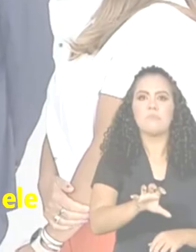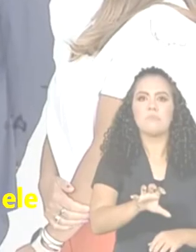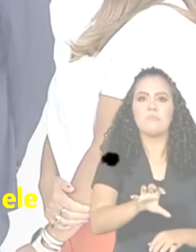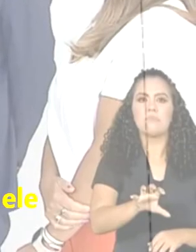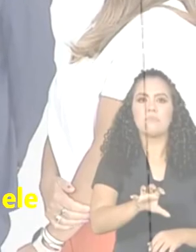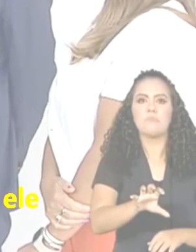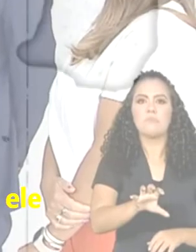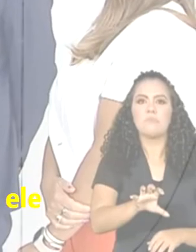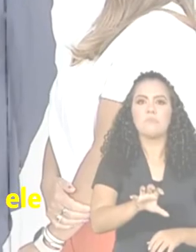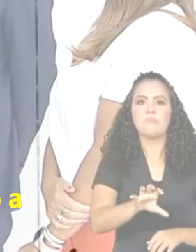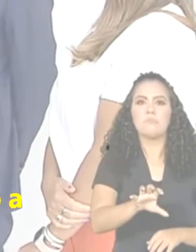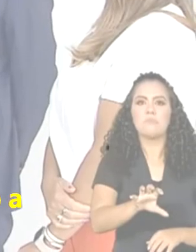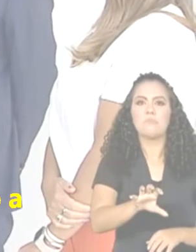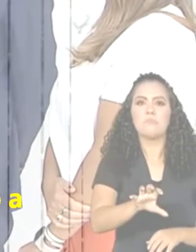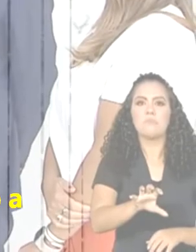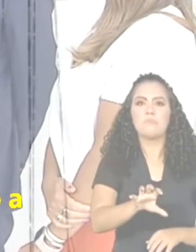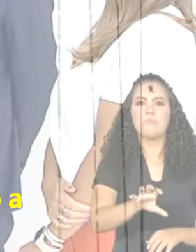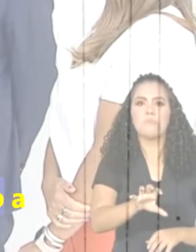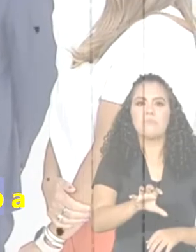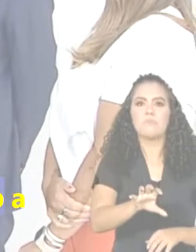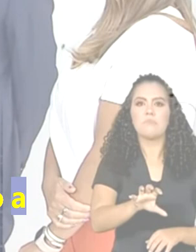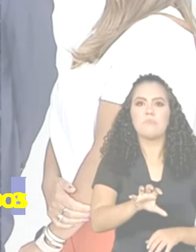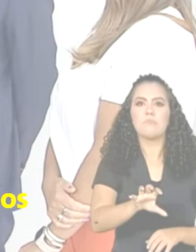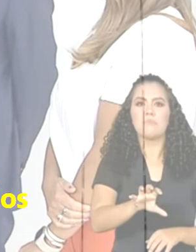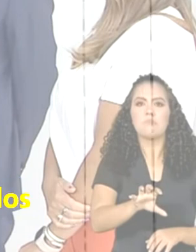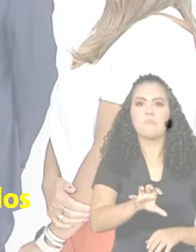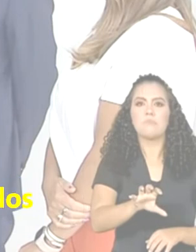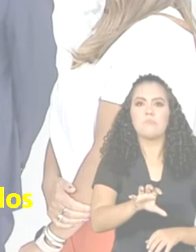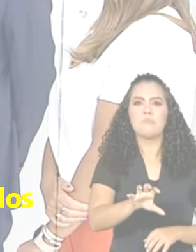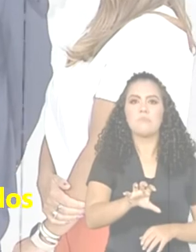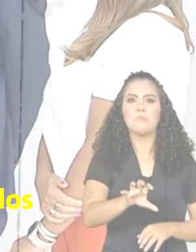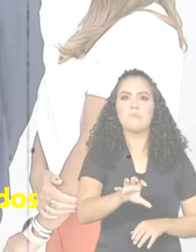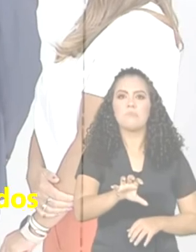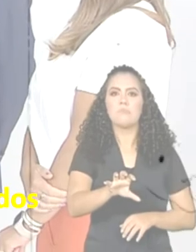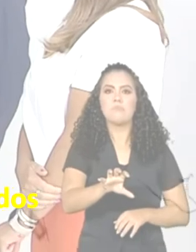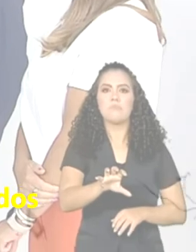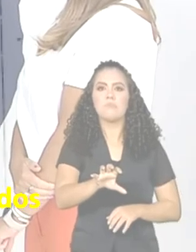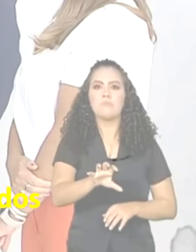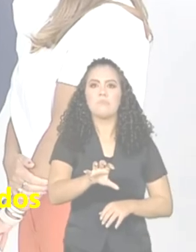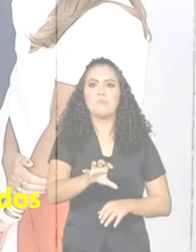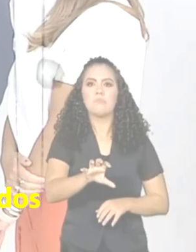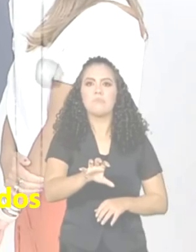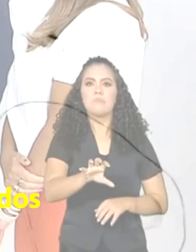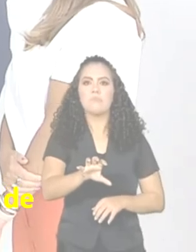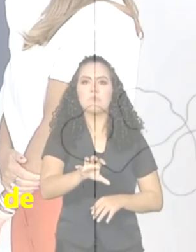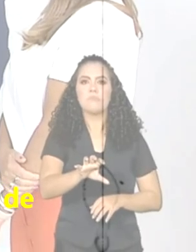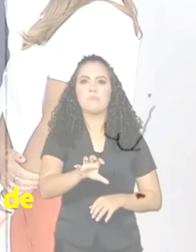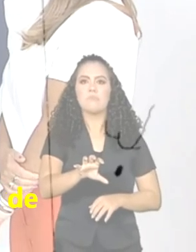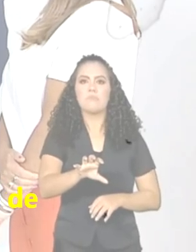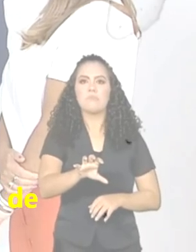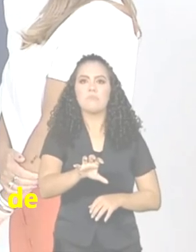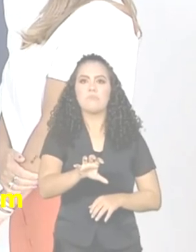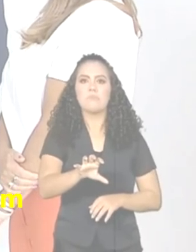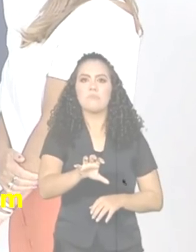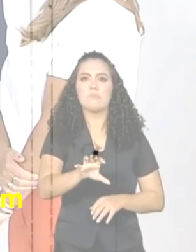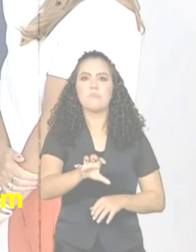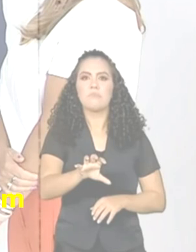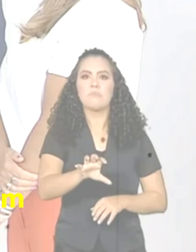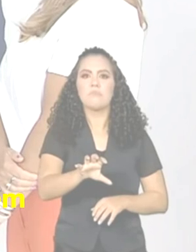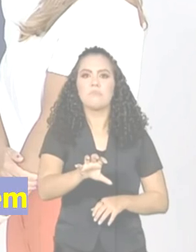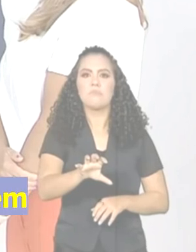mundo, pois todos os outros atributos ele os tem de sobra, escreveu Toffoli. O nome do